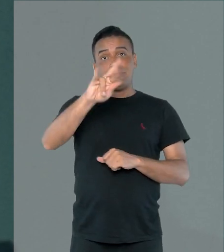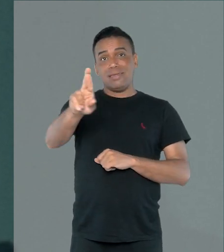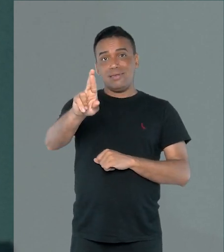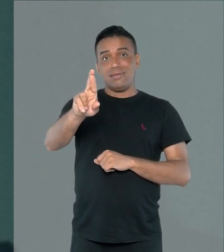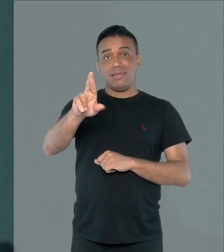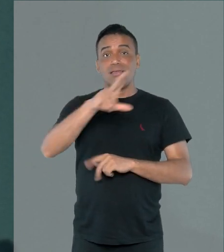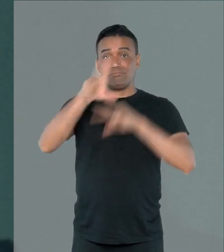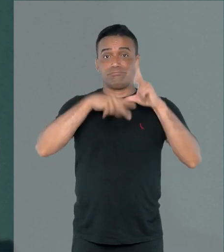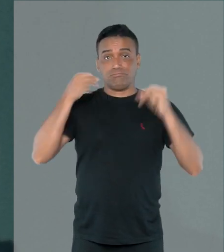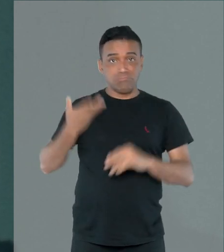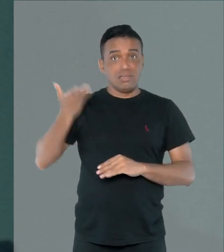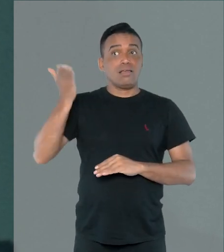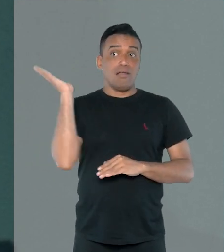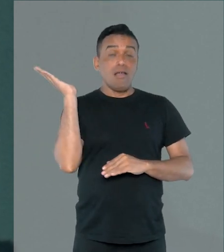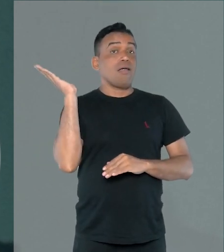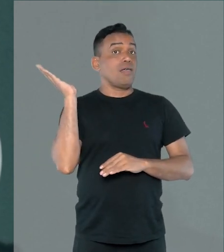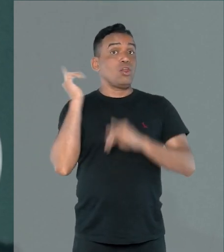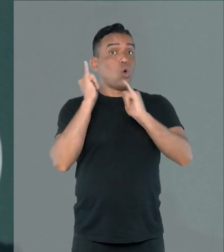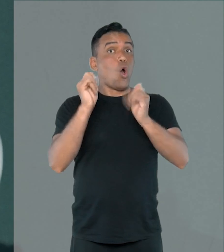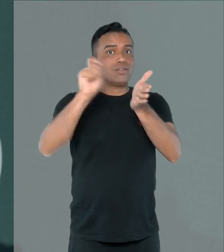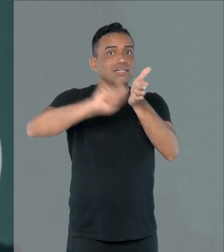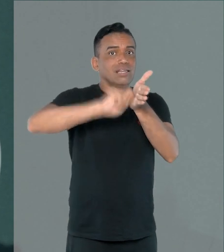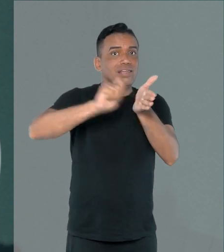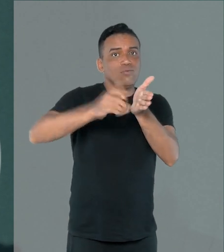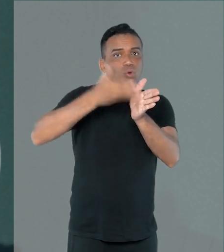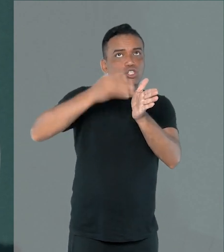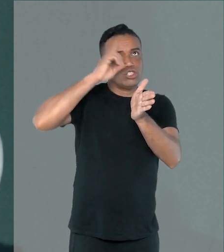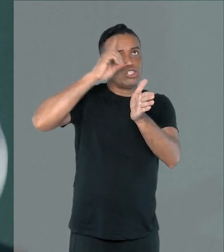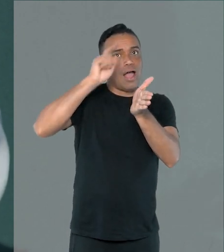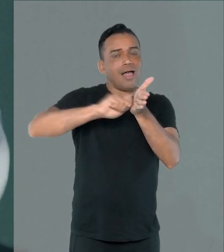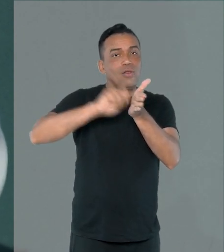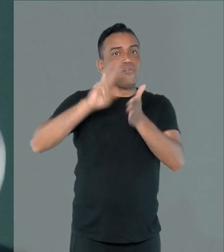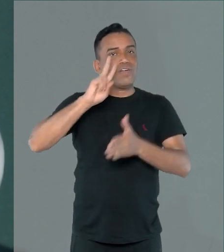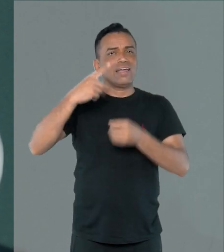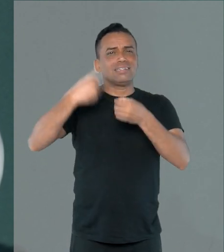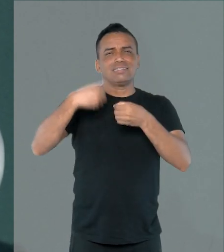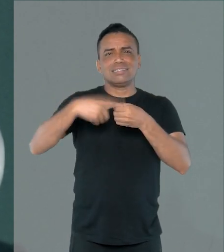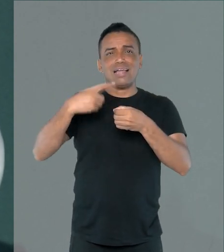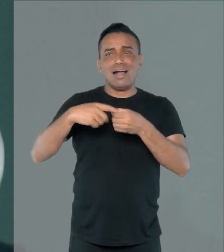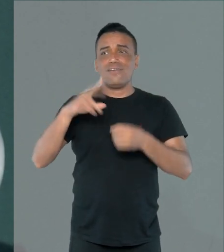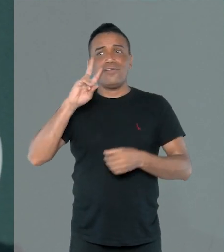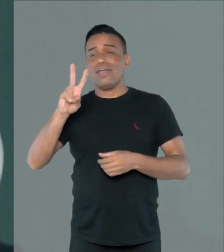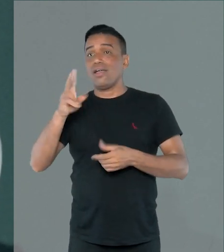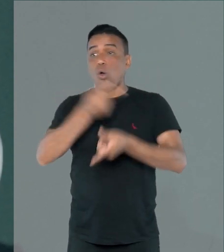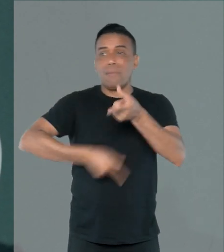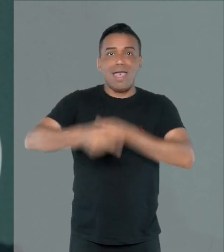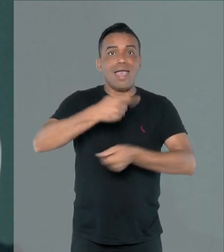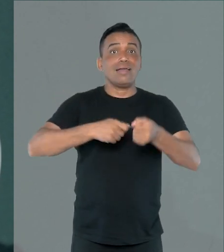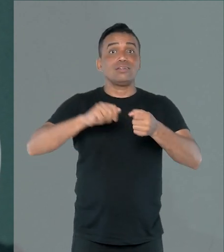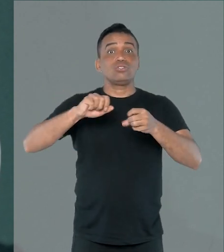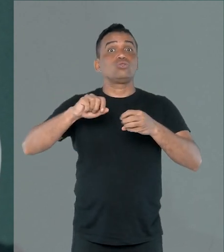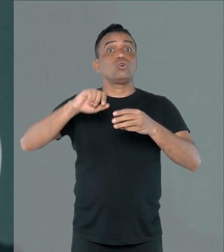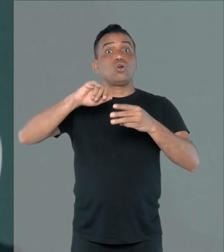cidade de Bruxelas e ele vê a rua de comerciantes judeus ser depredada. Então, é interessante a gente